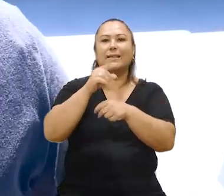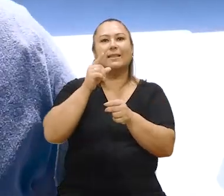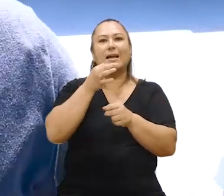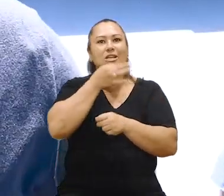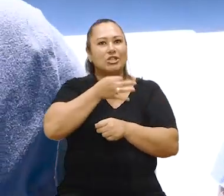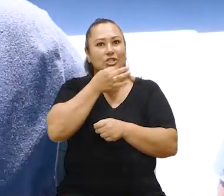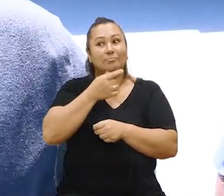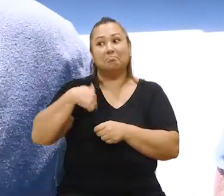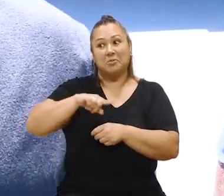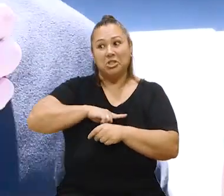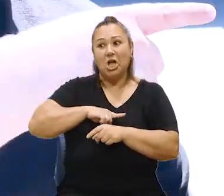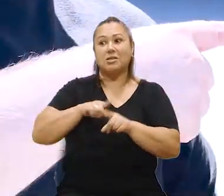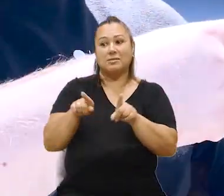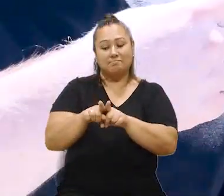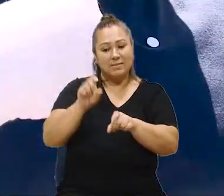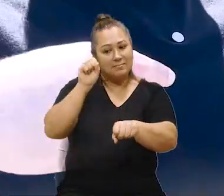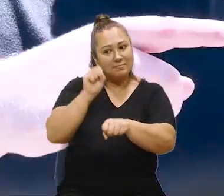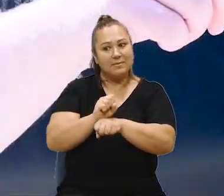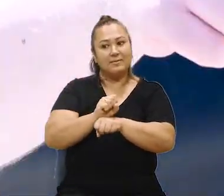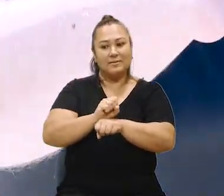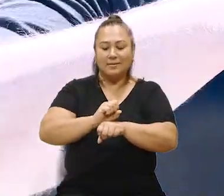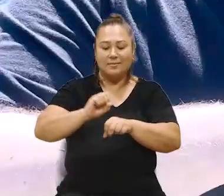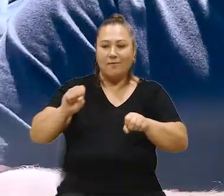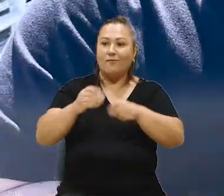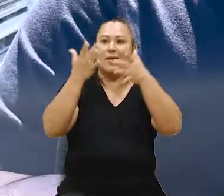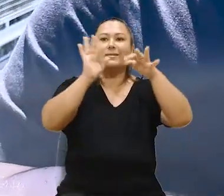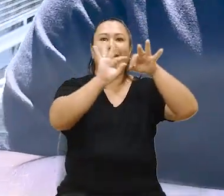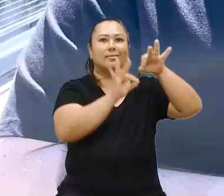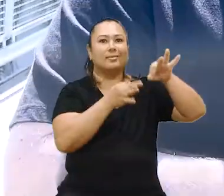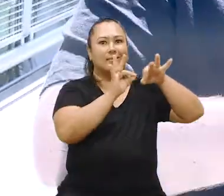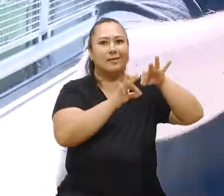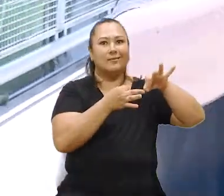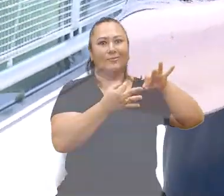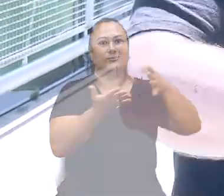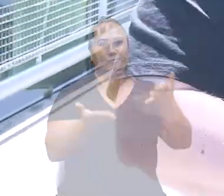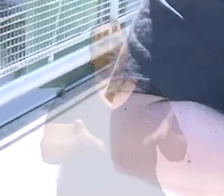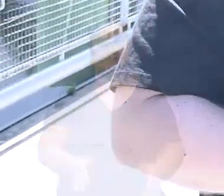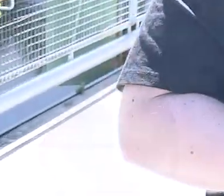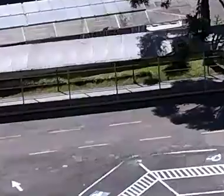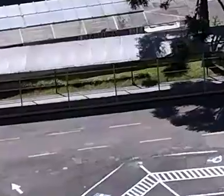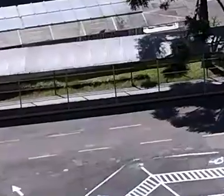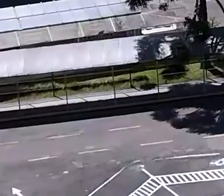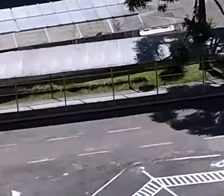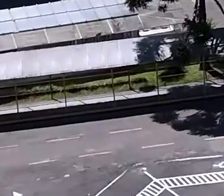da nossa querida Caxias do Sul. O vereador, eu e a TV Câmara esperamos na Festa da Uva.